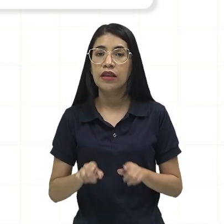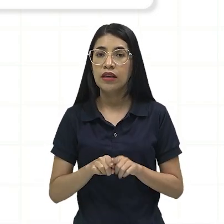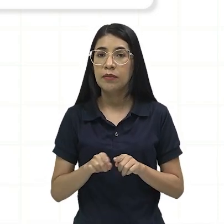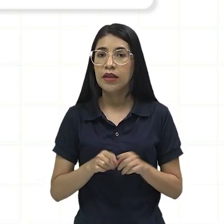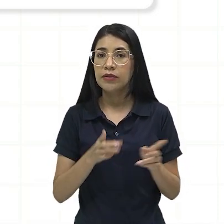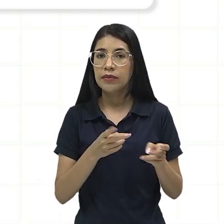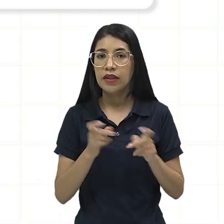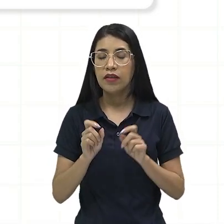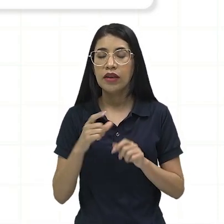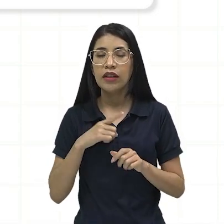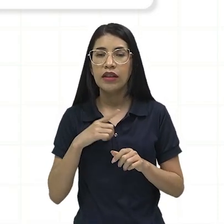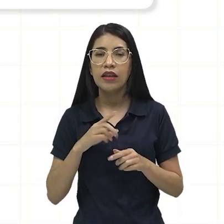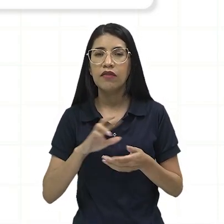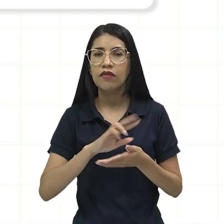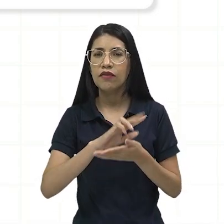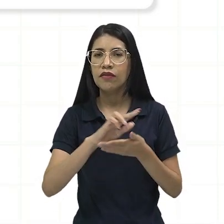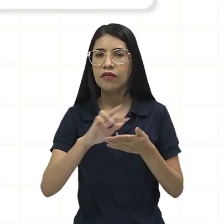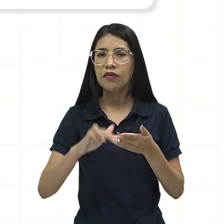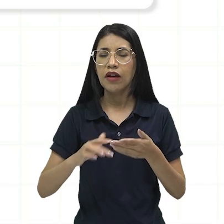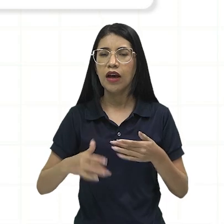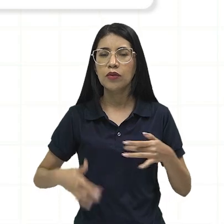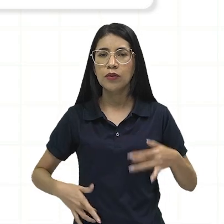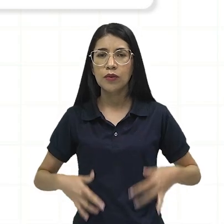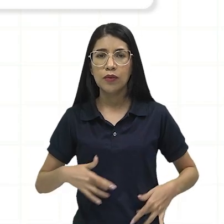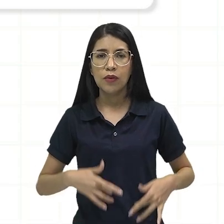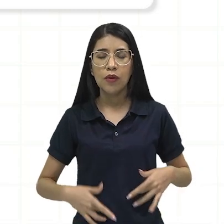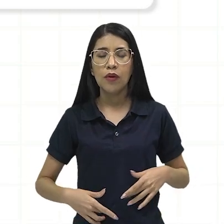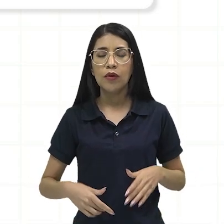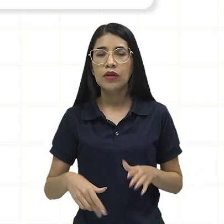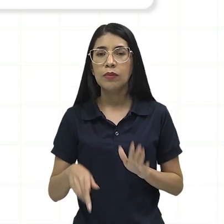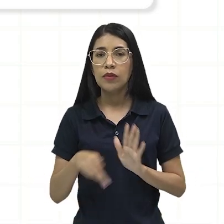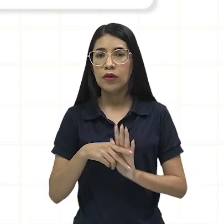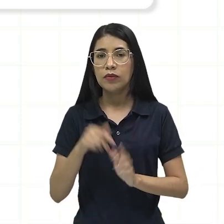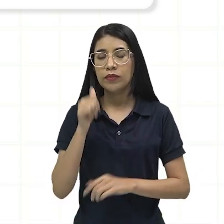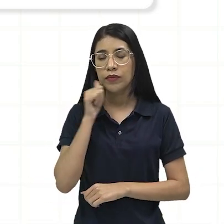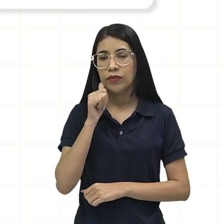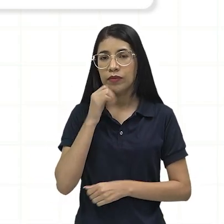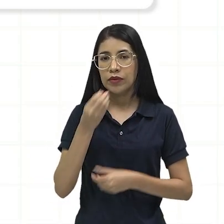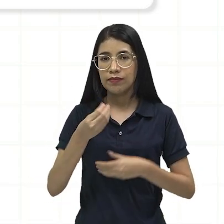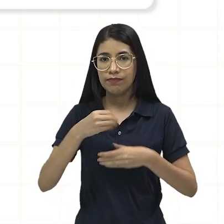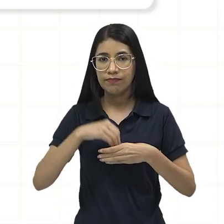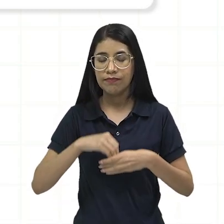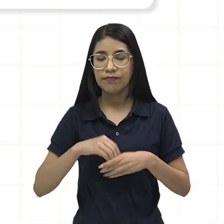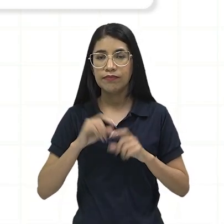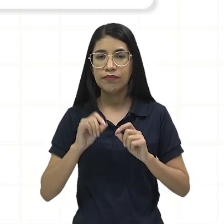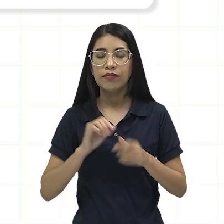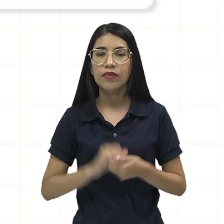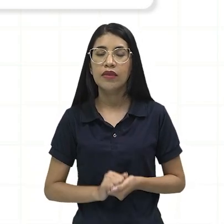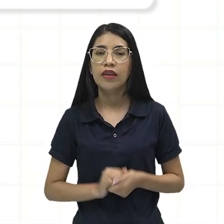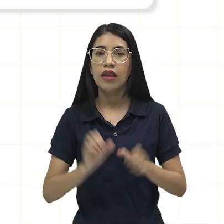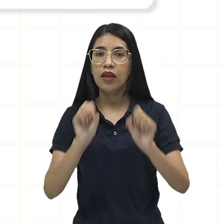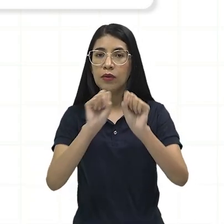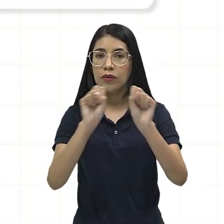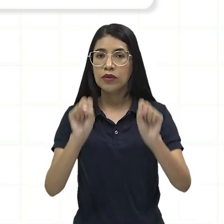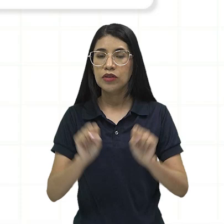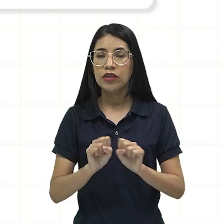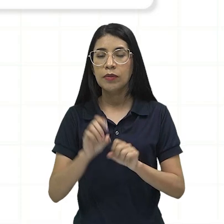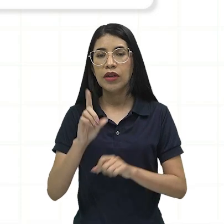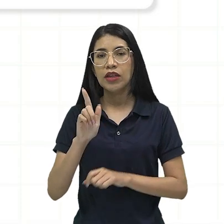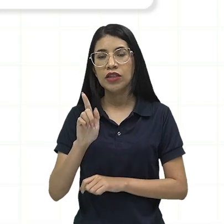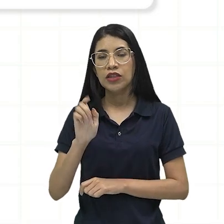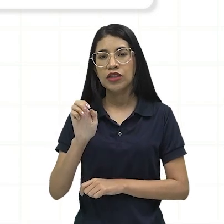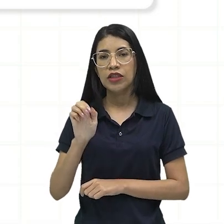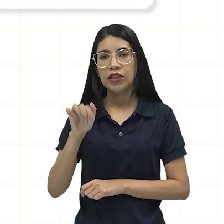um conjunto de órgãos dentro do corpo feminino. E a gente chama, né, esse conjunto de sistema